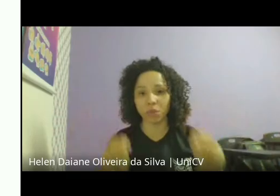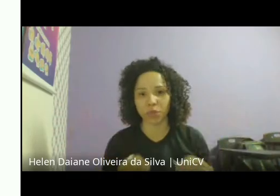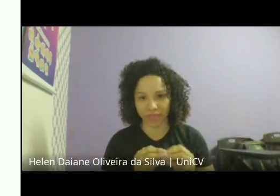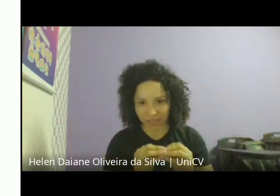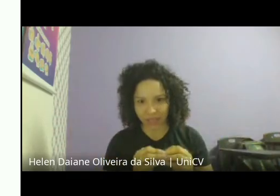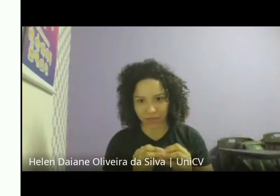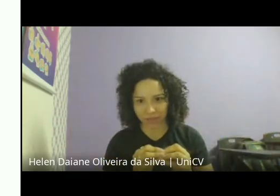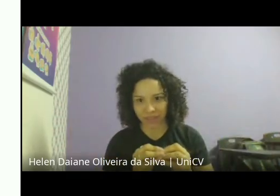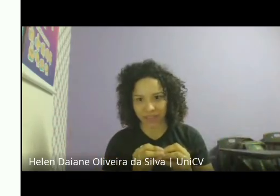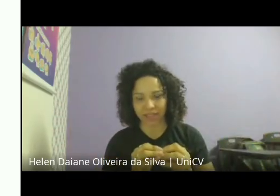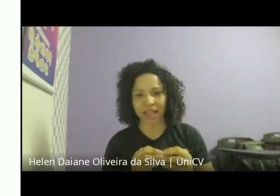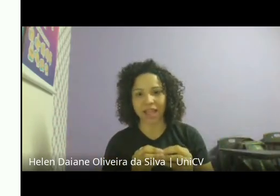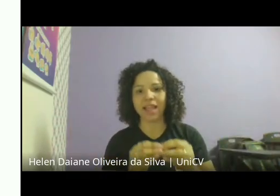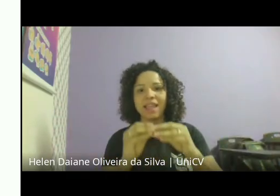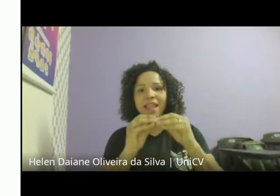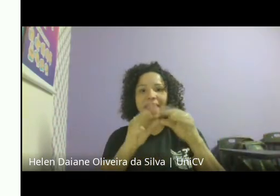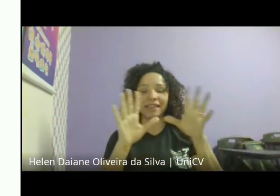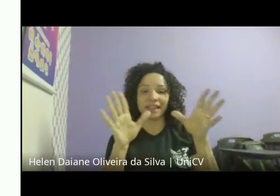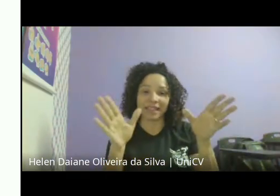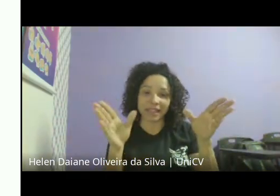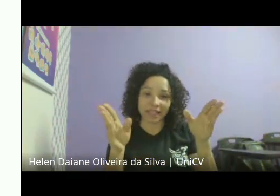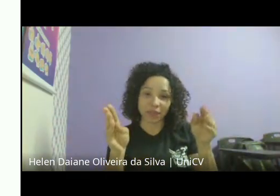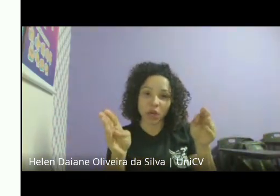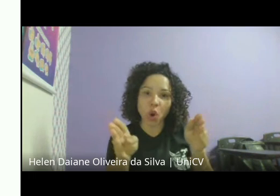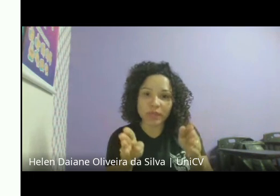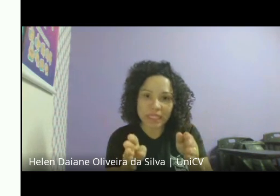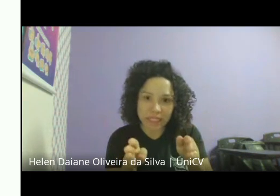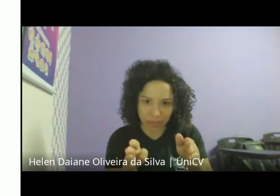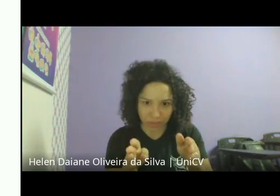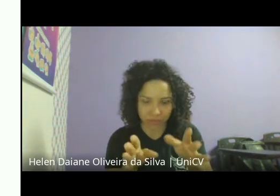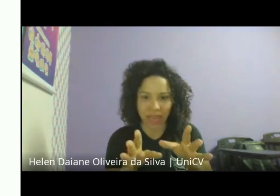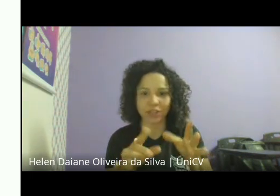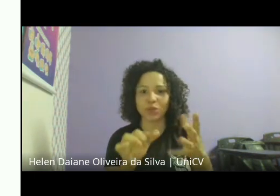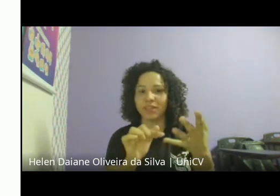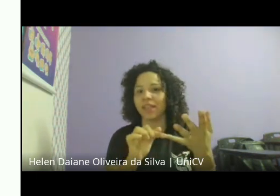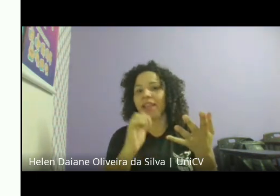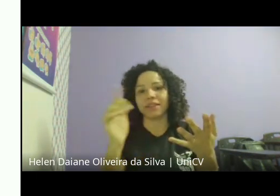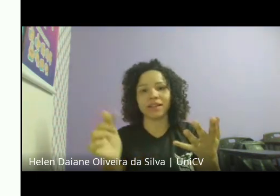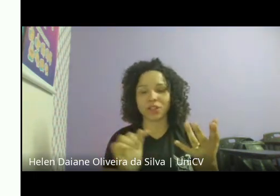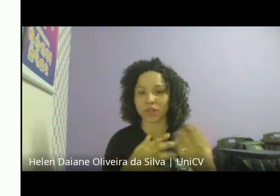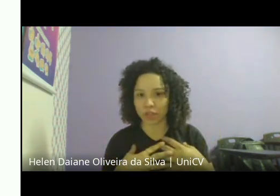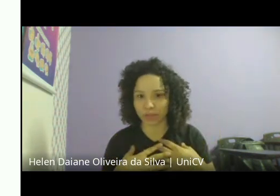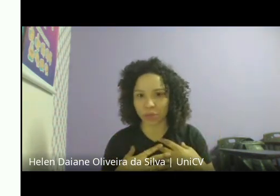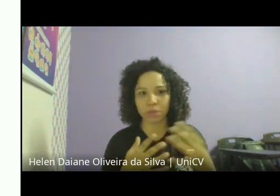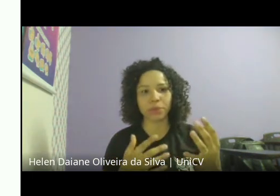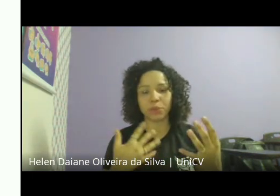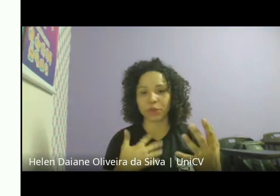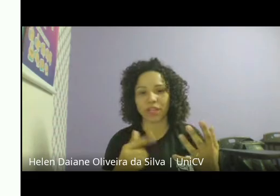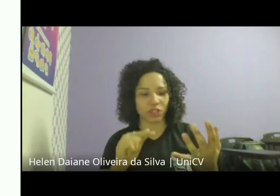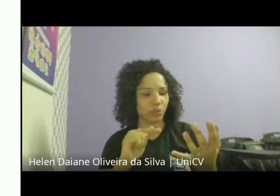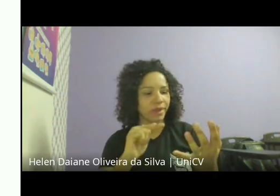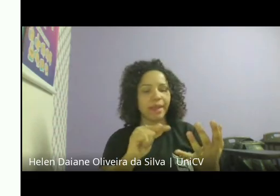é muito parecido, tá? Nessa questão da concisão, tá? De não ter tantas coisas como tem